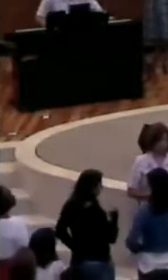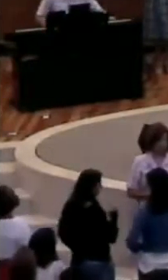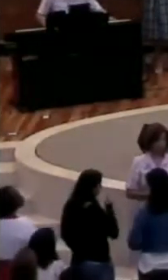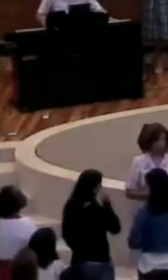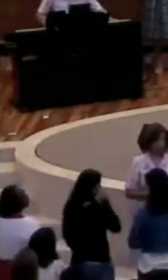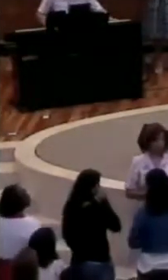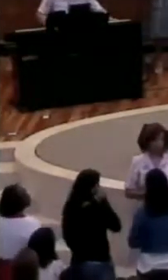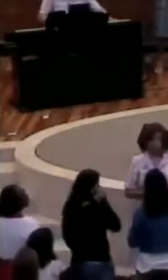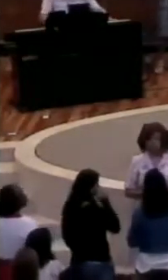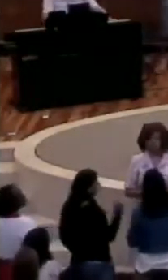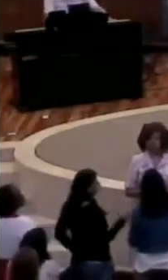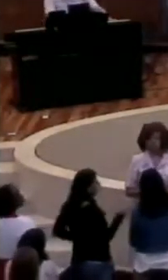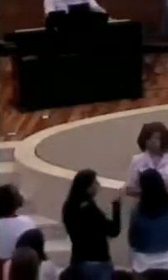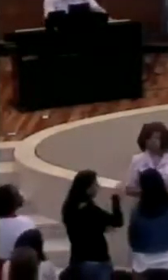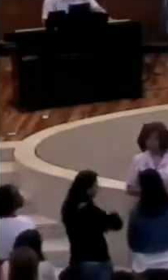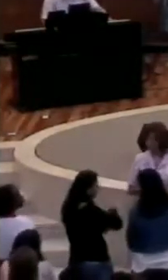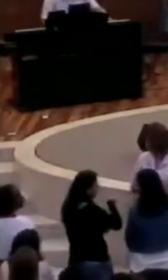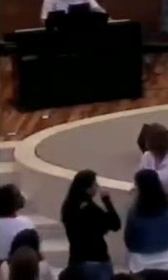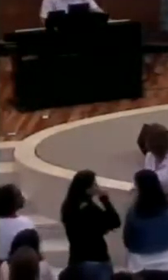Nosso Deus está no controle.